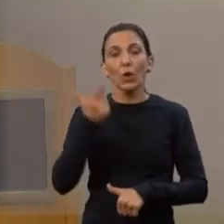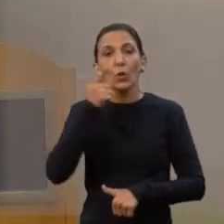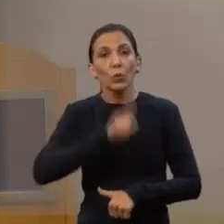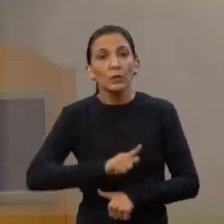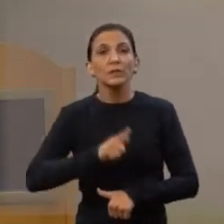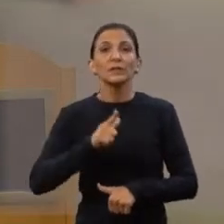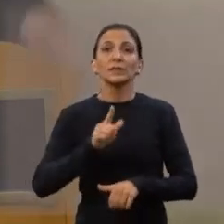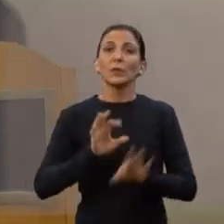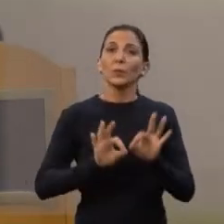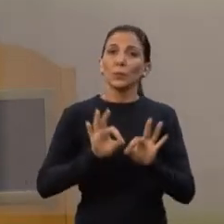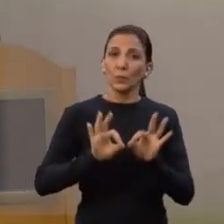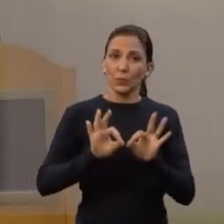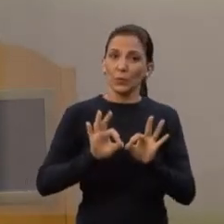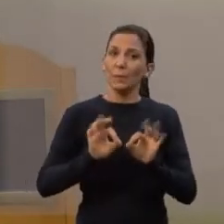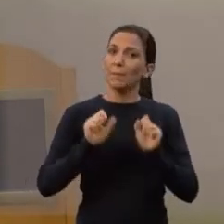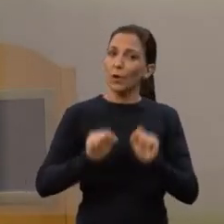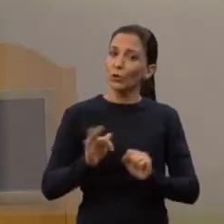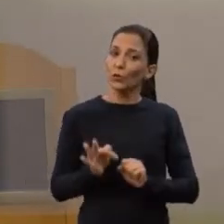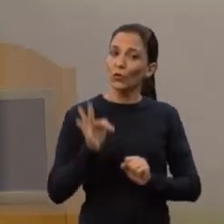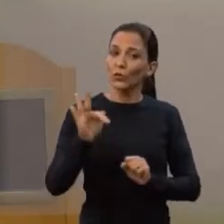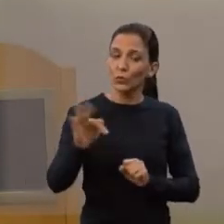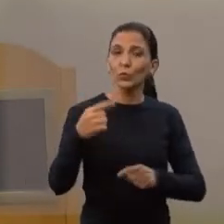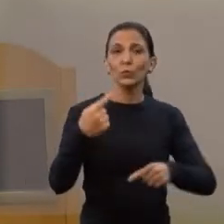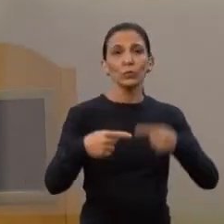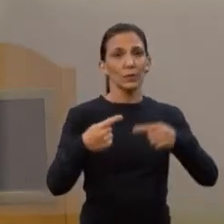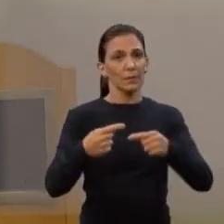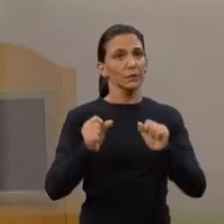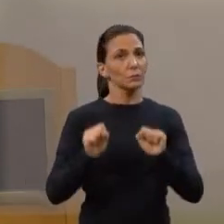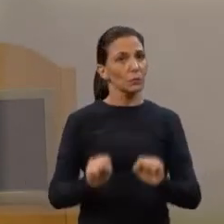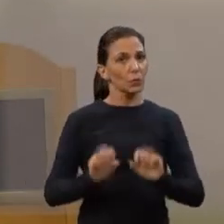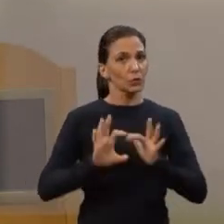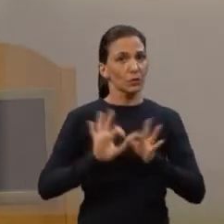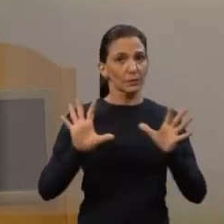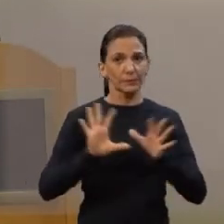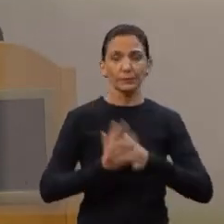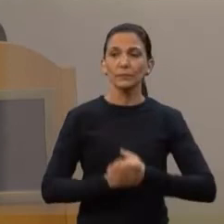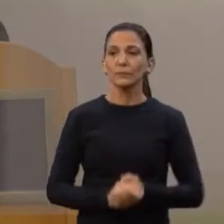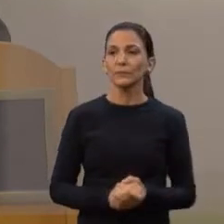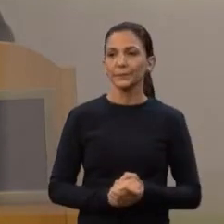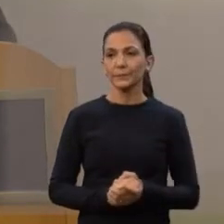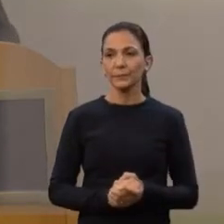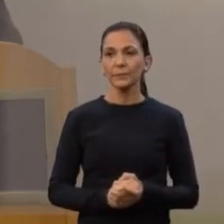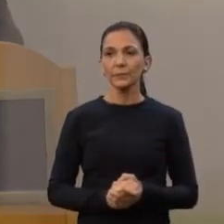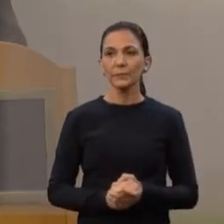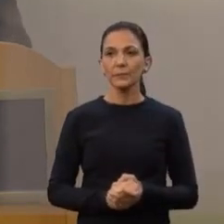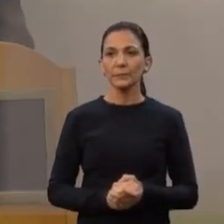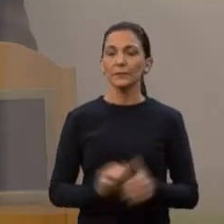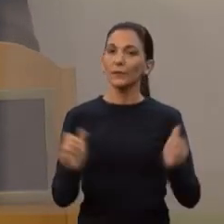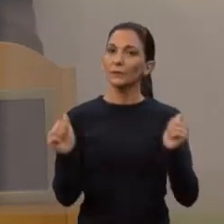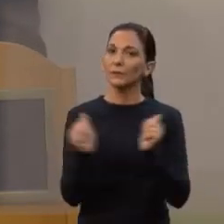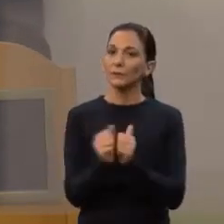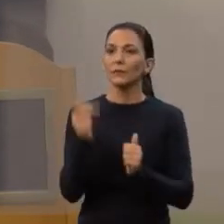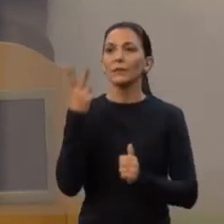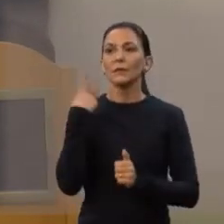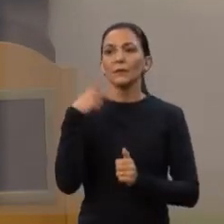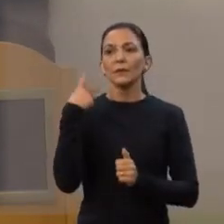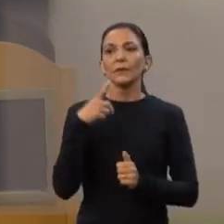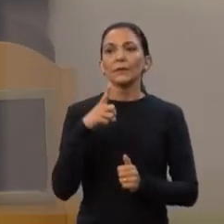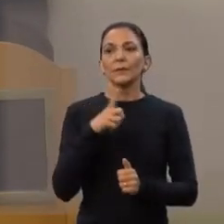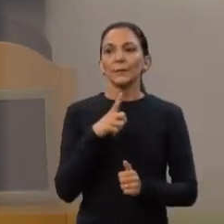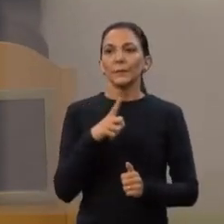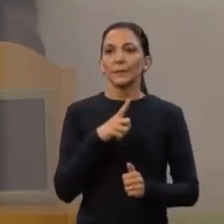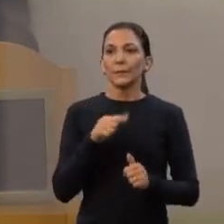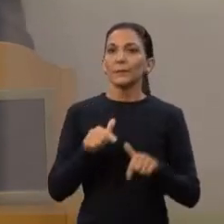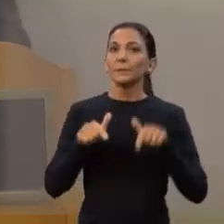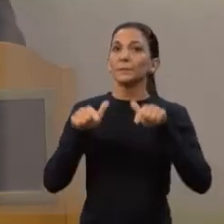podem ser aprimorada nos outros o debate também junto aqui com os vereadores demos